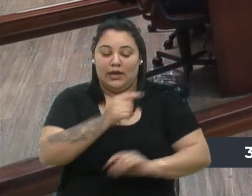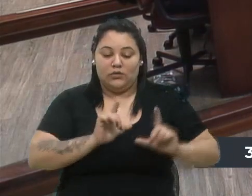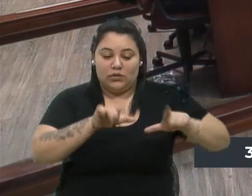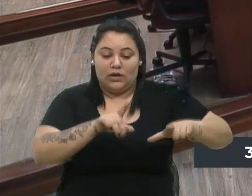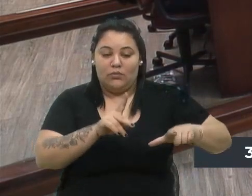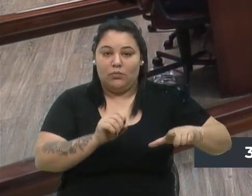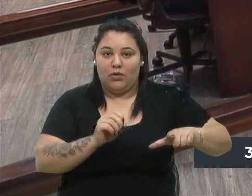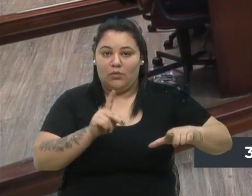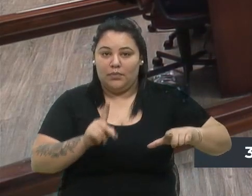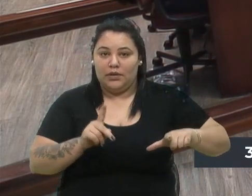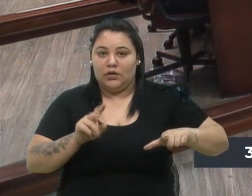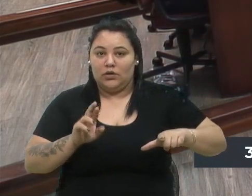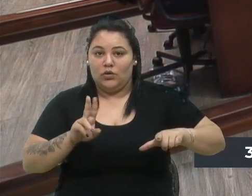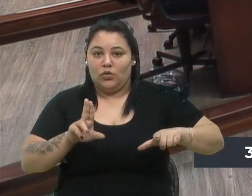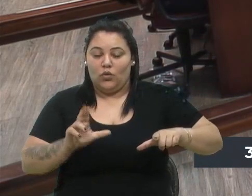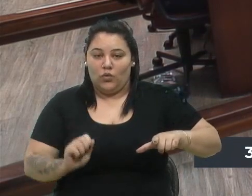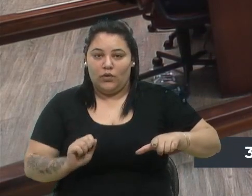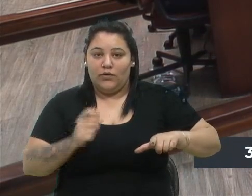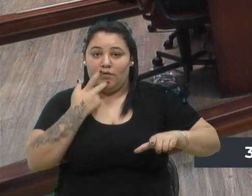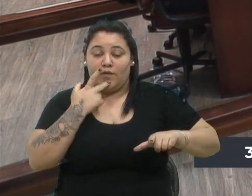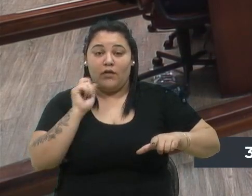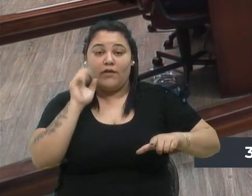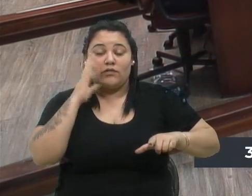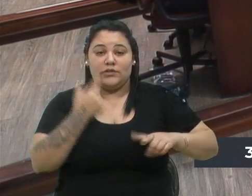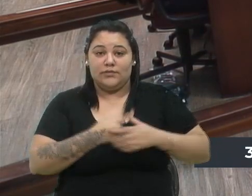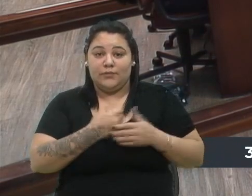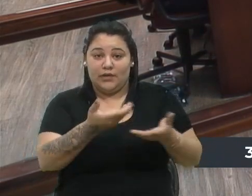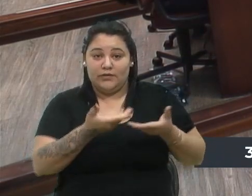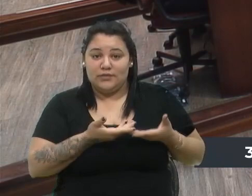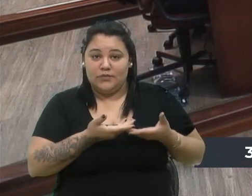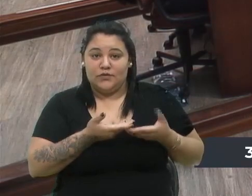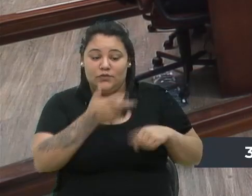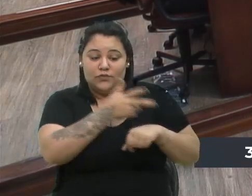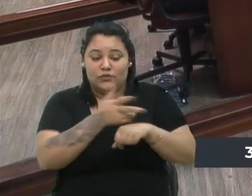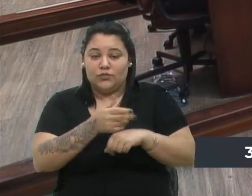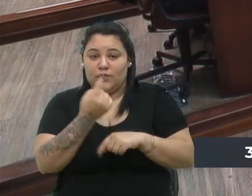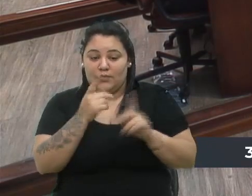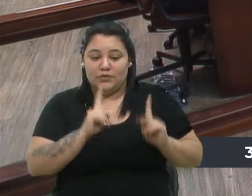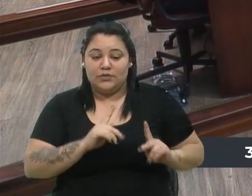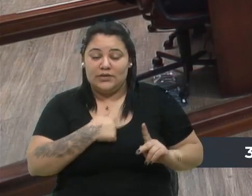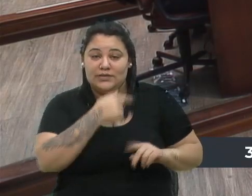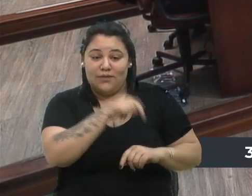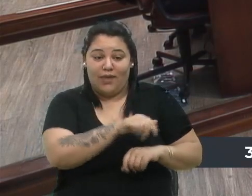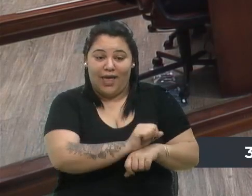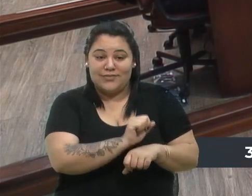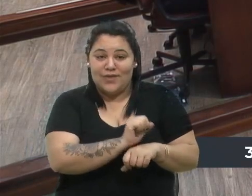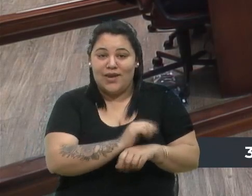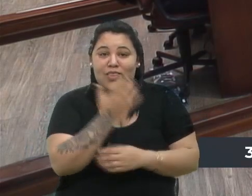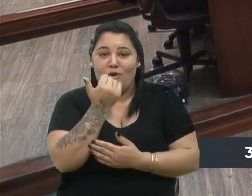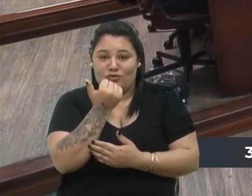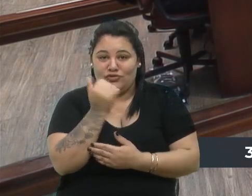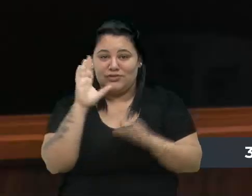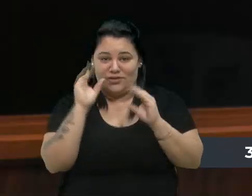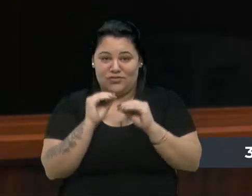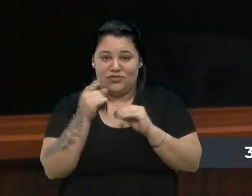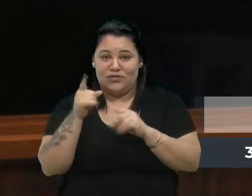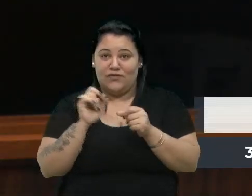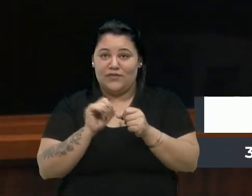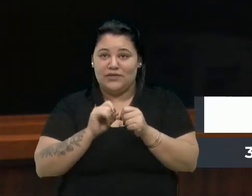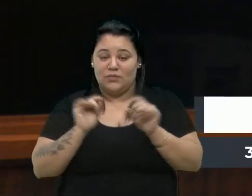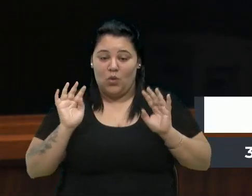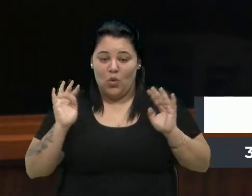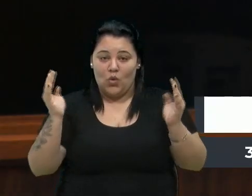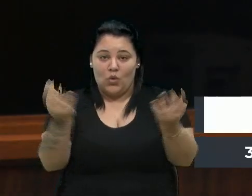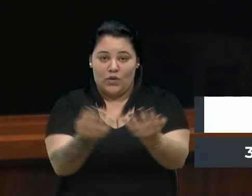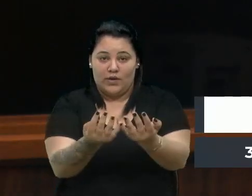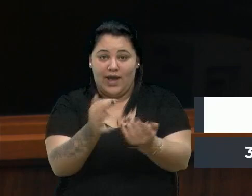recebi um vídeo de uma pessoa, porque eles ficam lá depois esperando a janta, vai ser feita uma cerca, vai